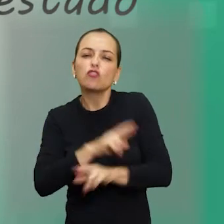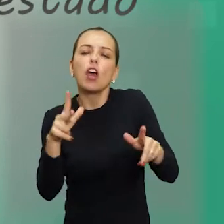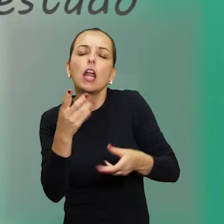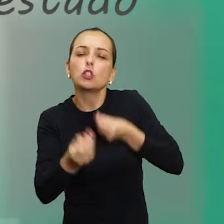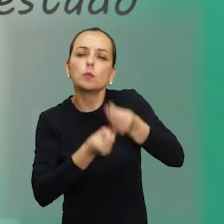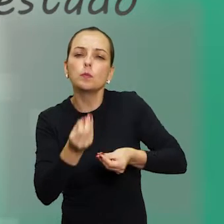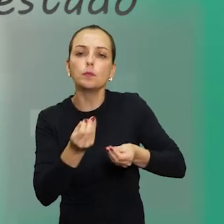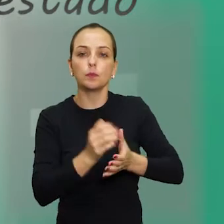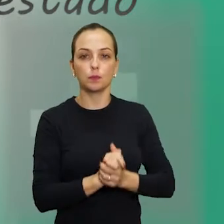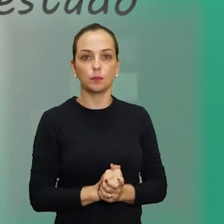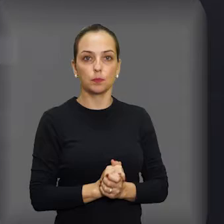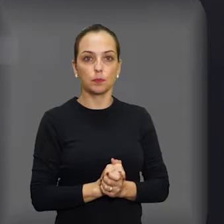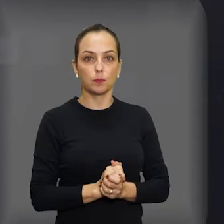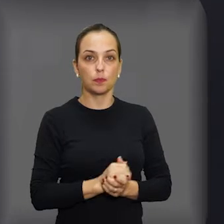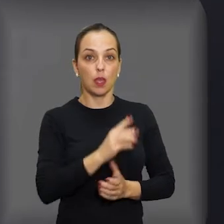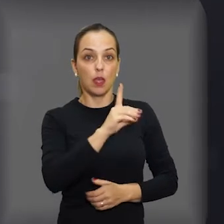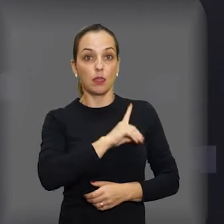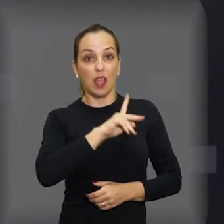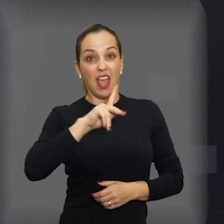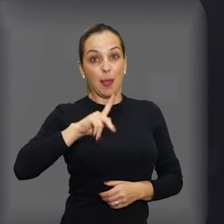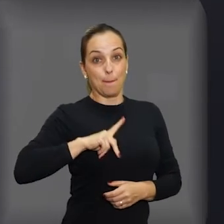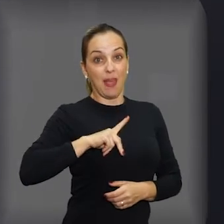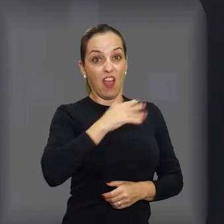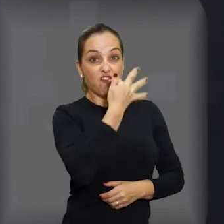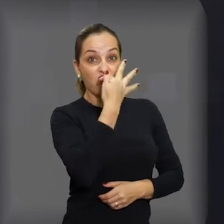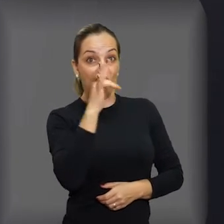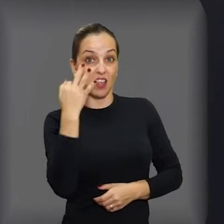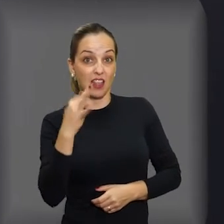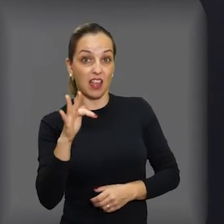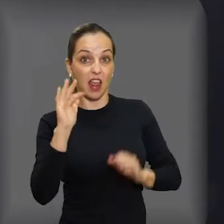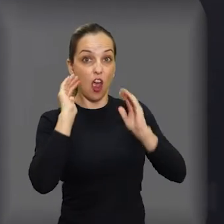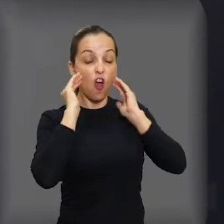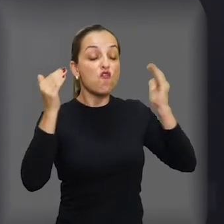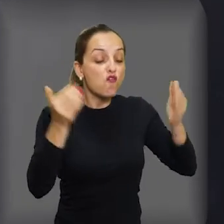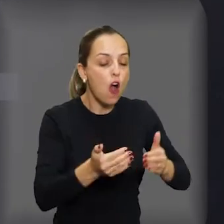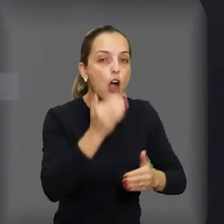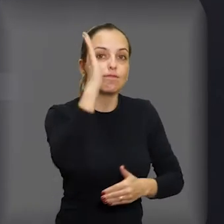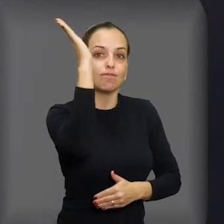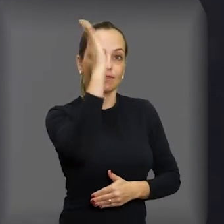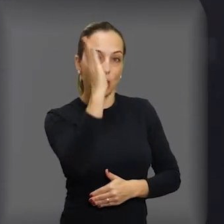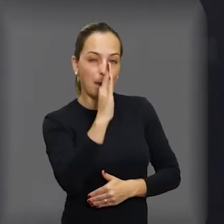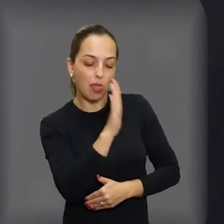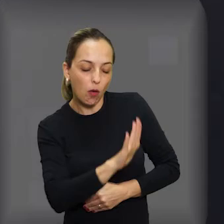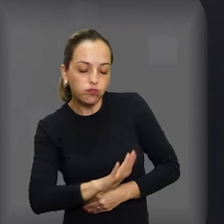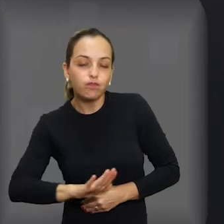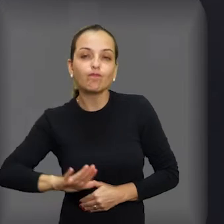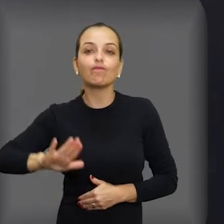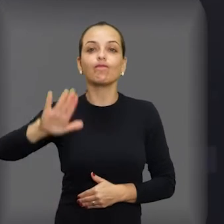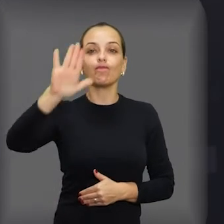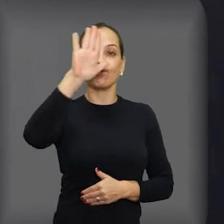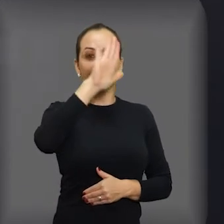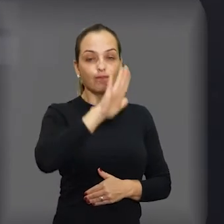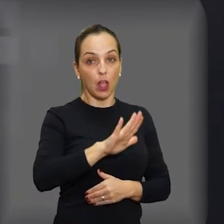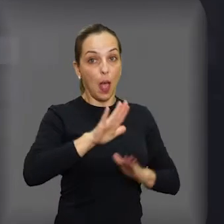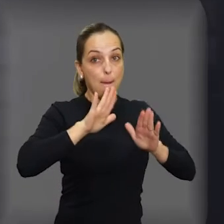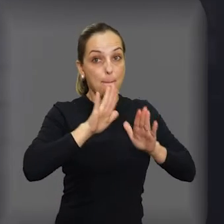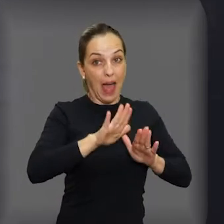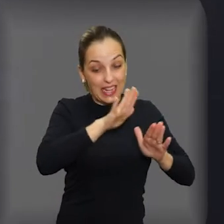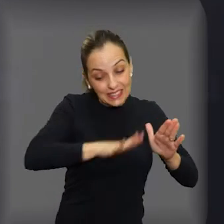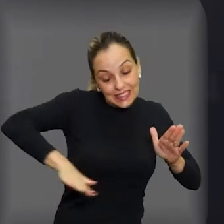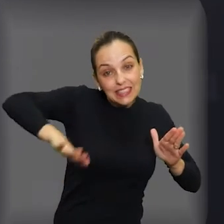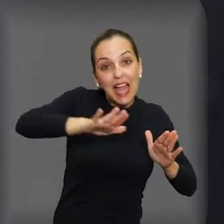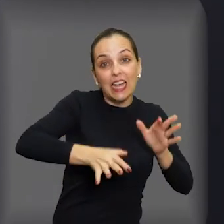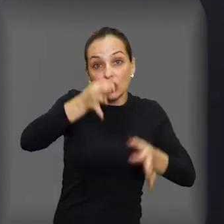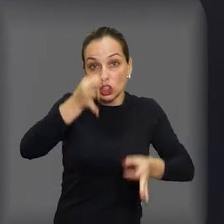Estado e da União? A Defensoria do Estado, fazer uma importante distinção com a Defensoria Pública da União. A Defensoria Pública da União